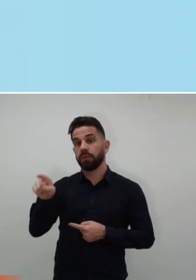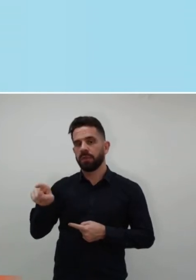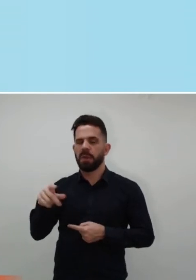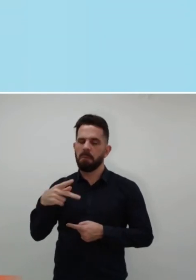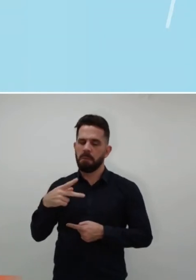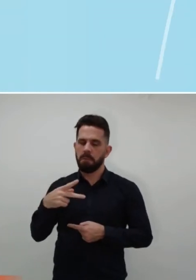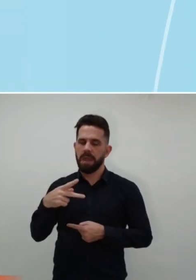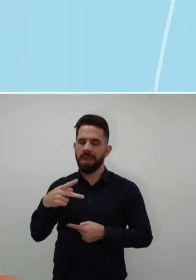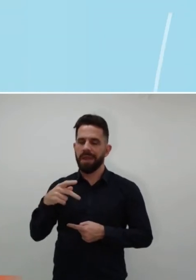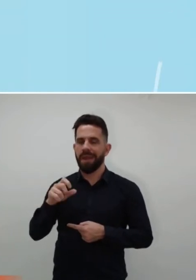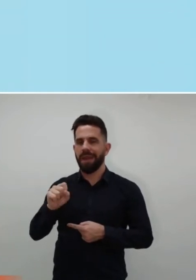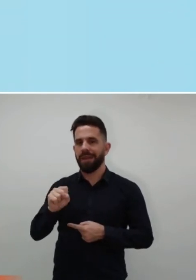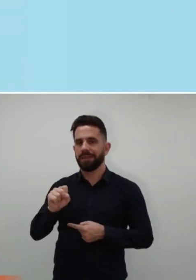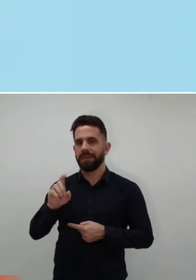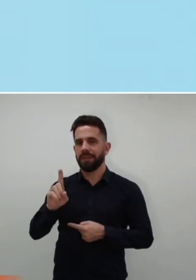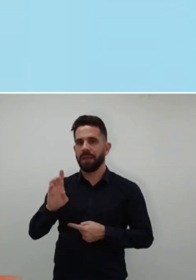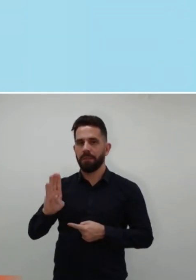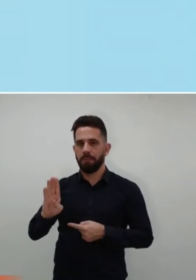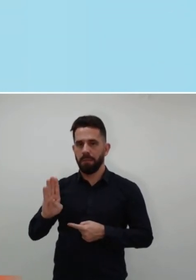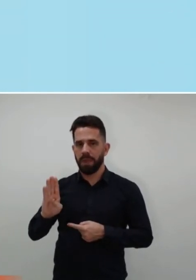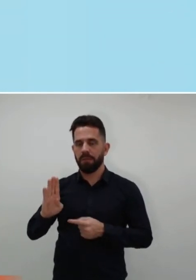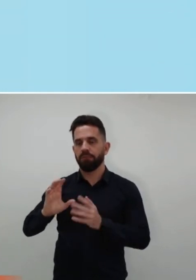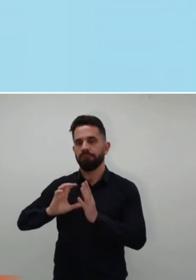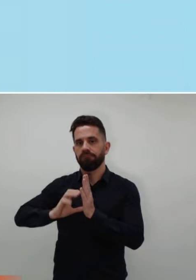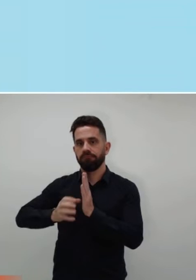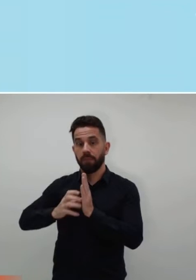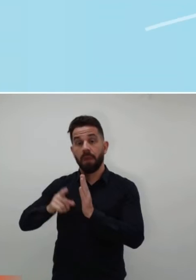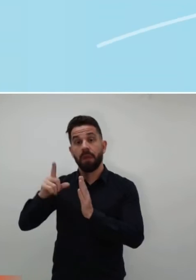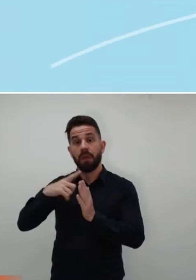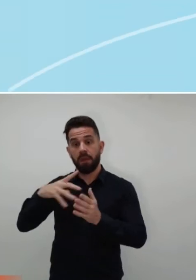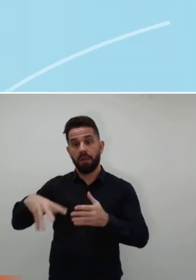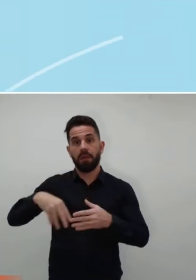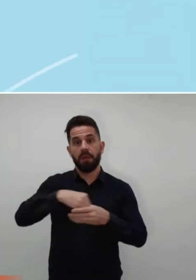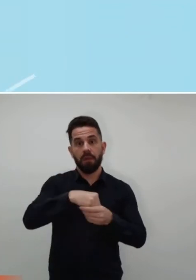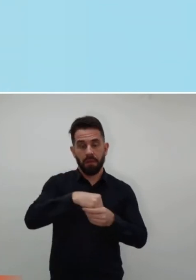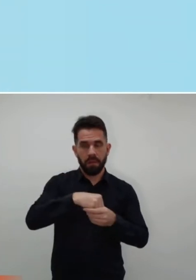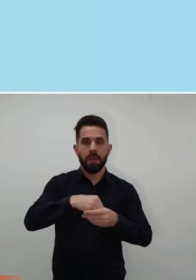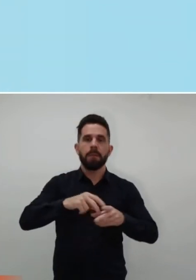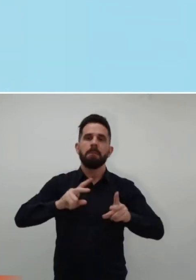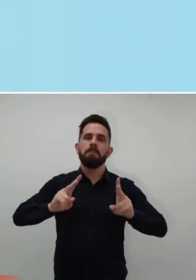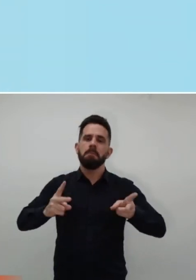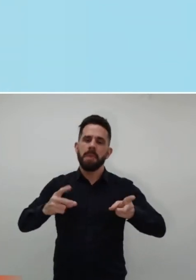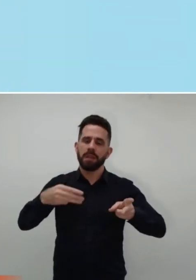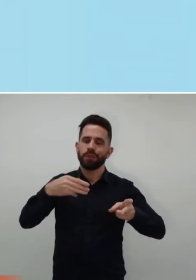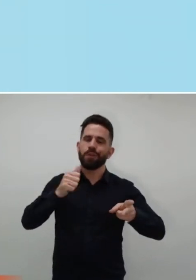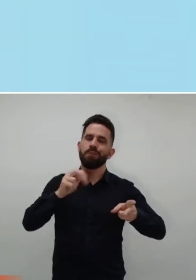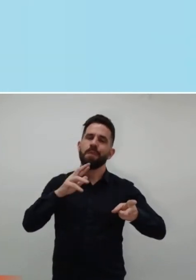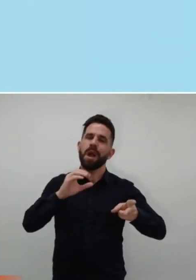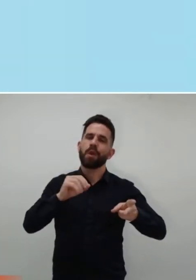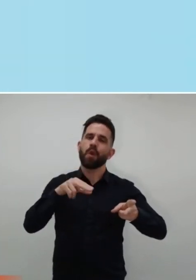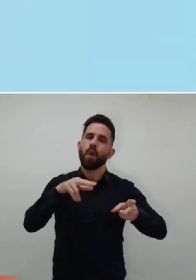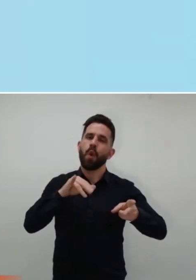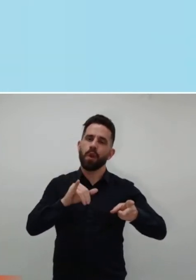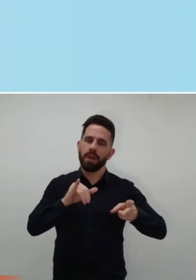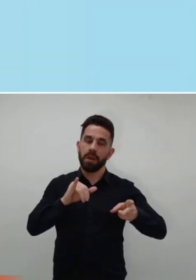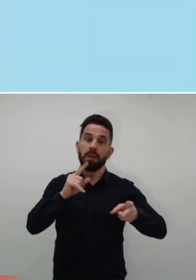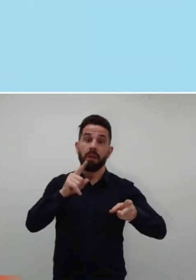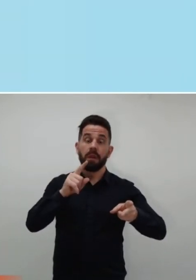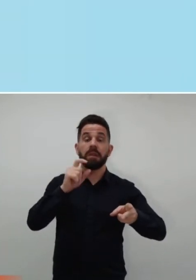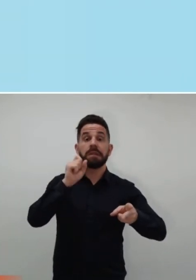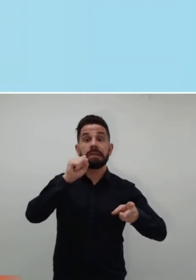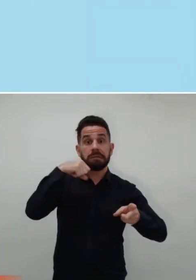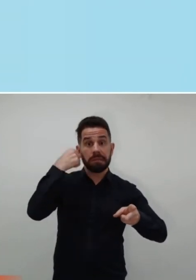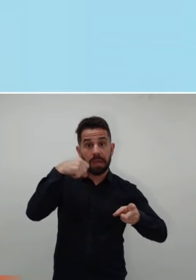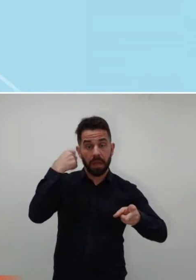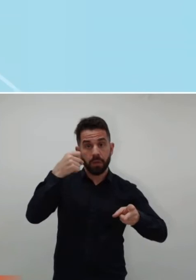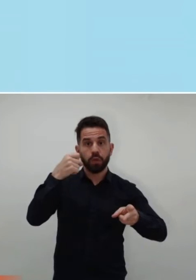suplência na chapa em que Marconi Perillo disputa a vaga de senador aqui por Goiás. Marconi